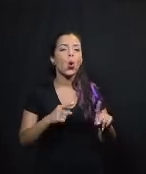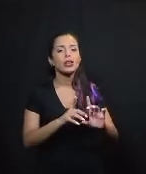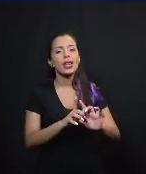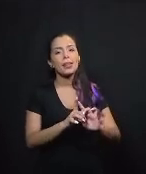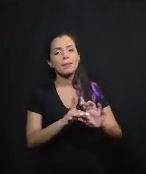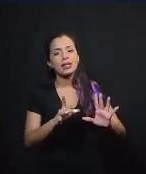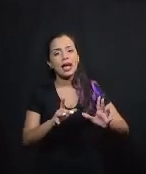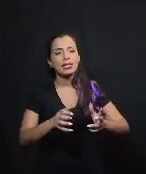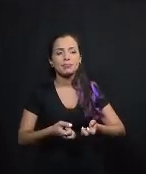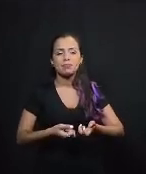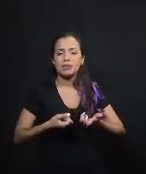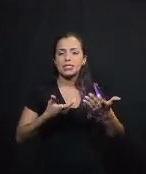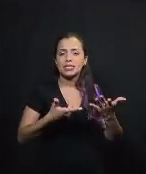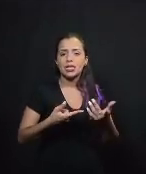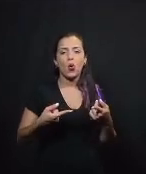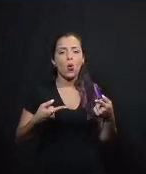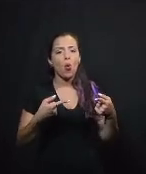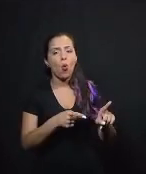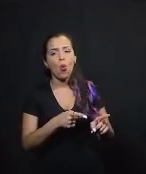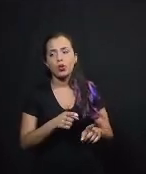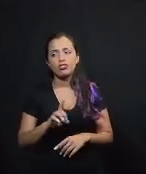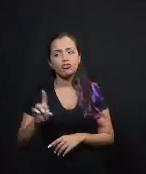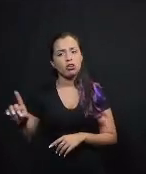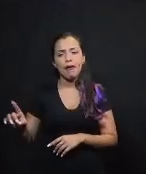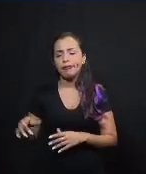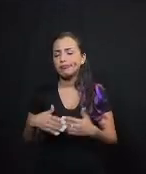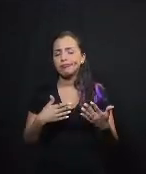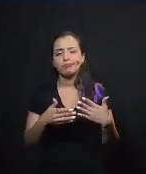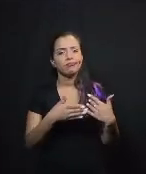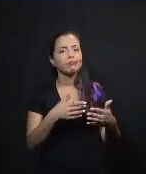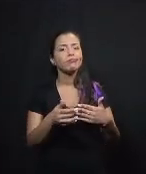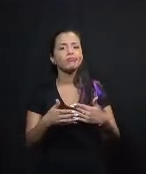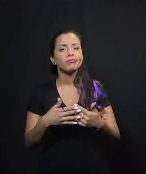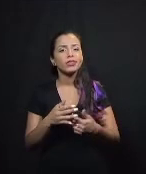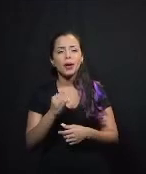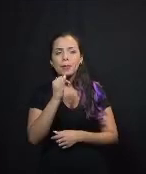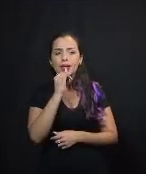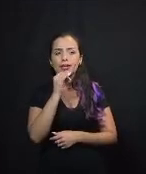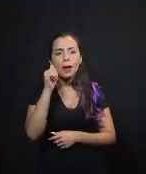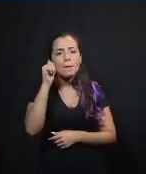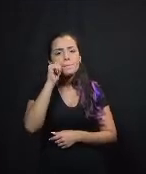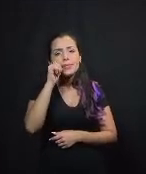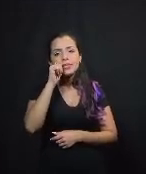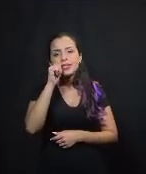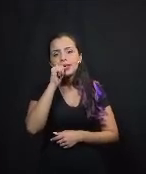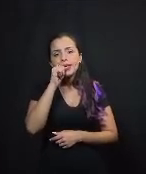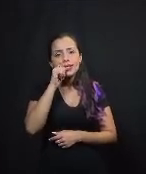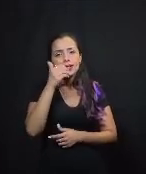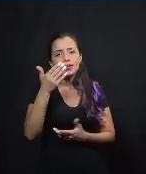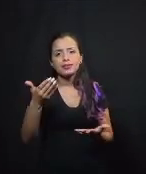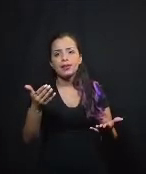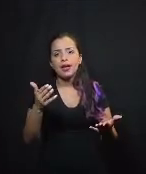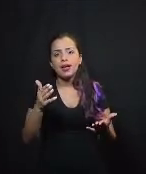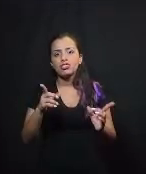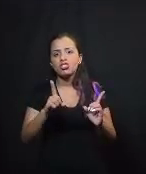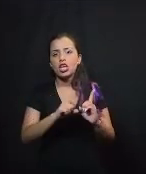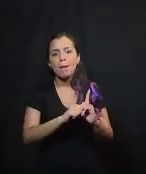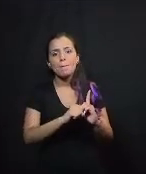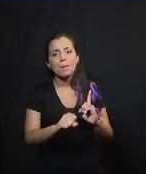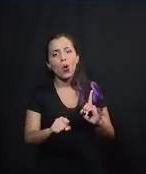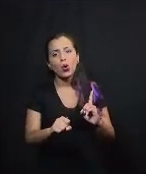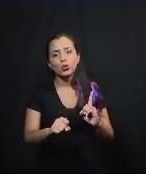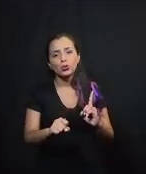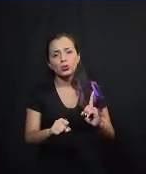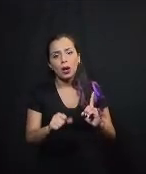ou contra direitos, etc. O caso da menina lá, o caso trágico daquela menina do aborto e tal, mostra até